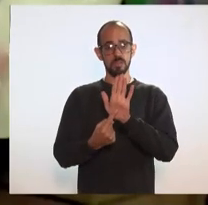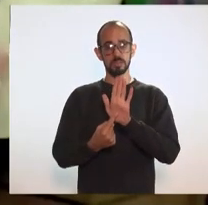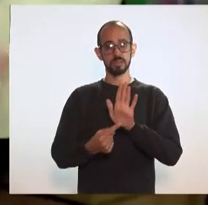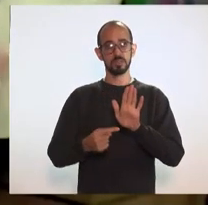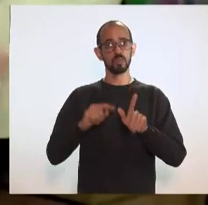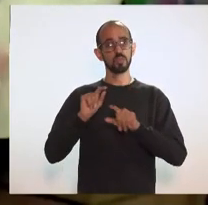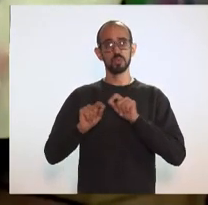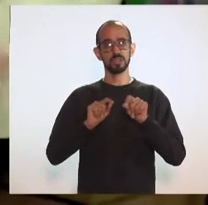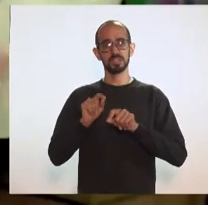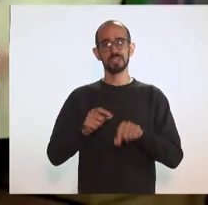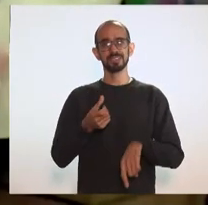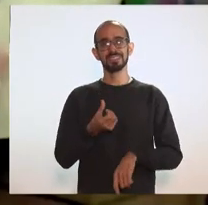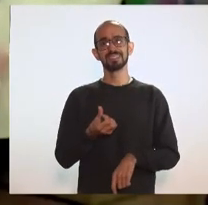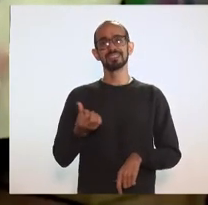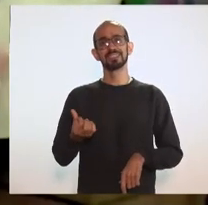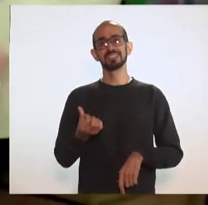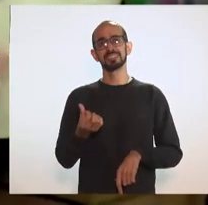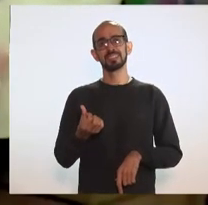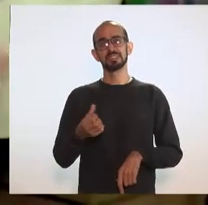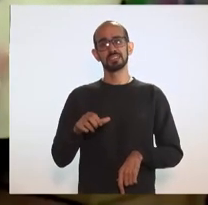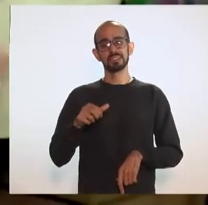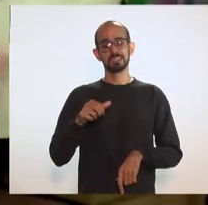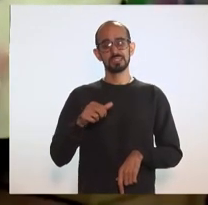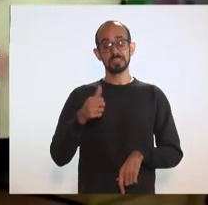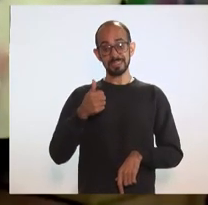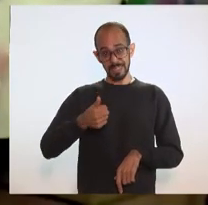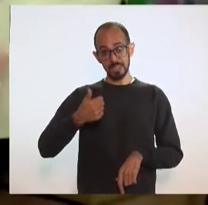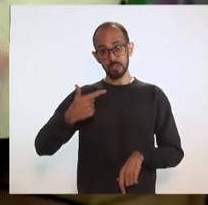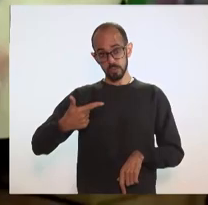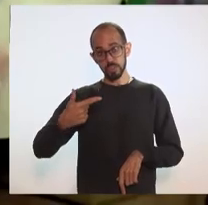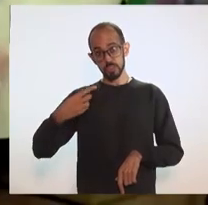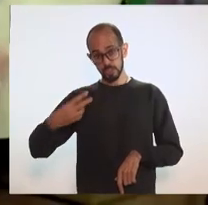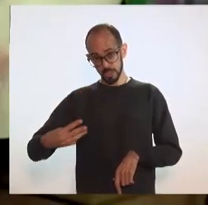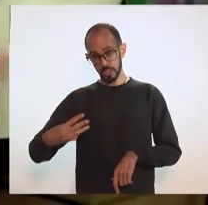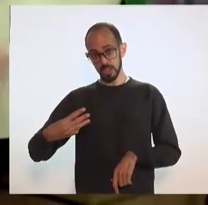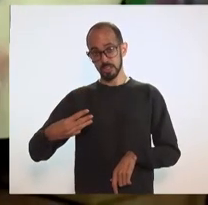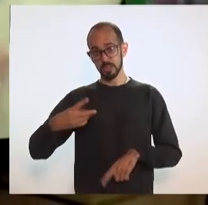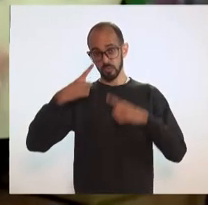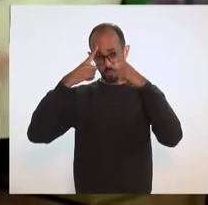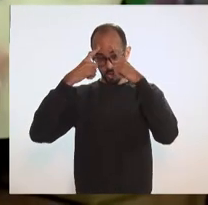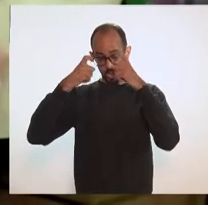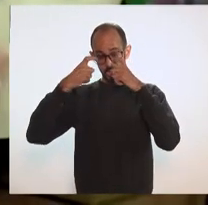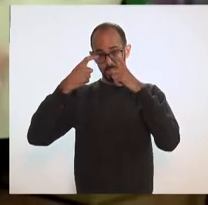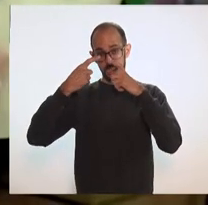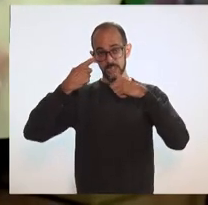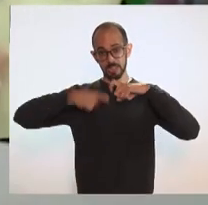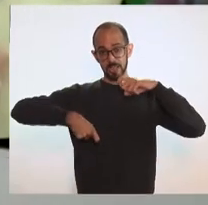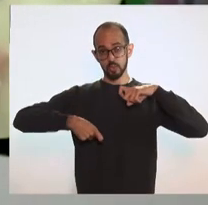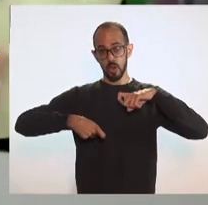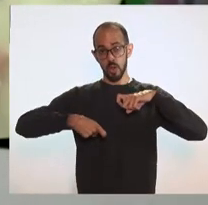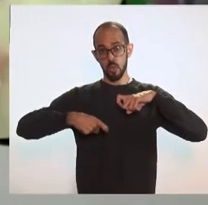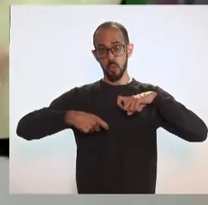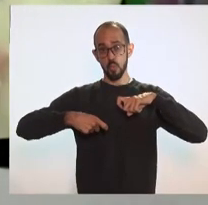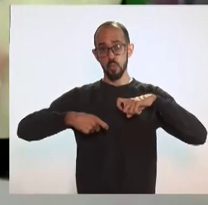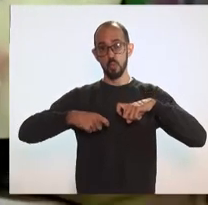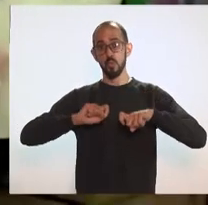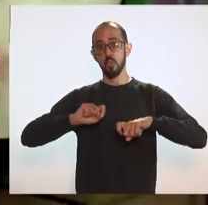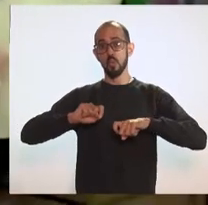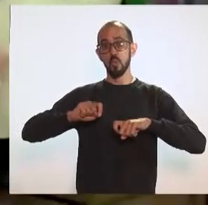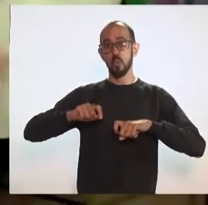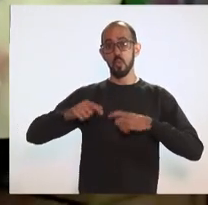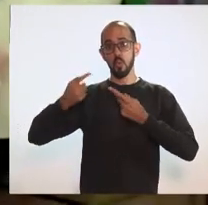66 123 ocorrências de violência sexual contra a violência violência